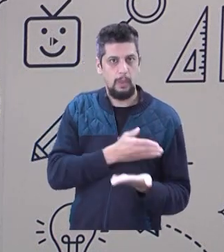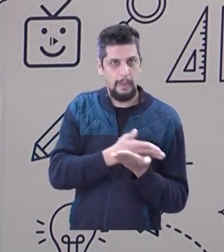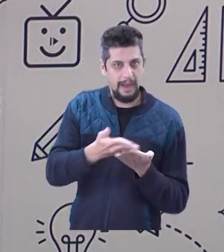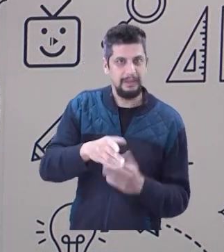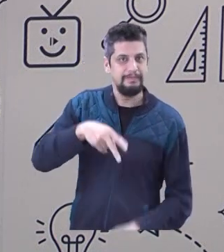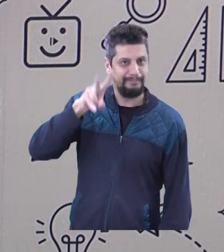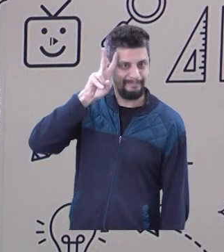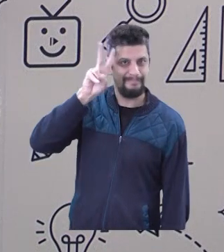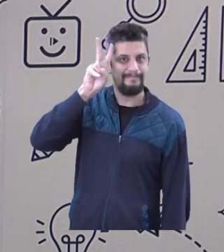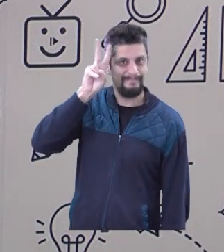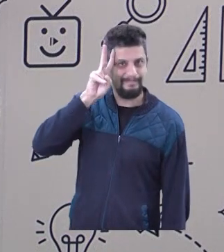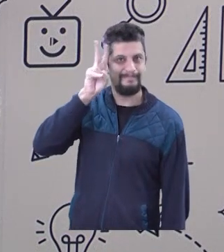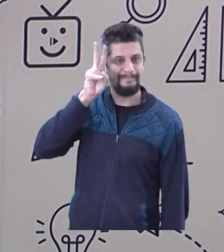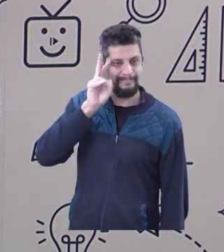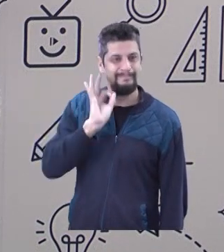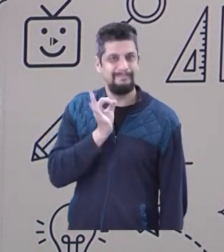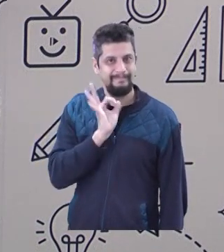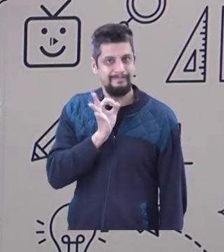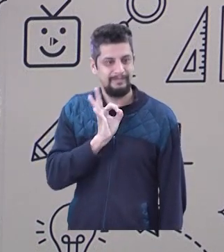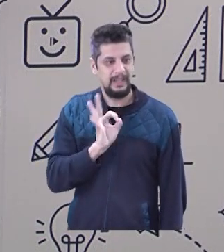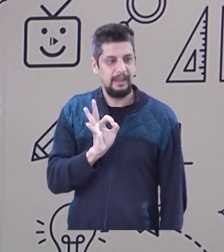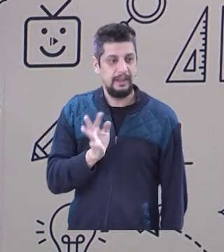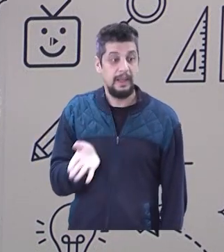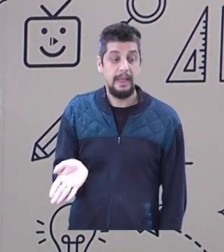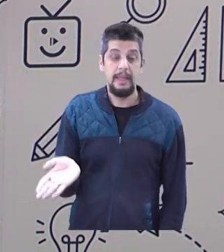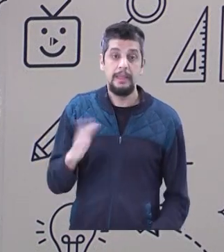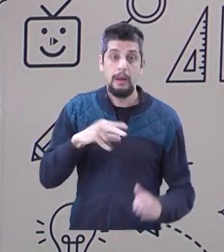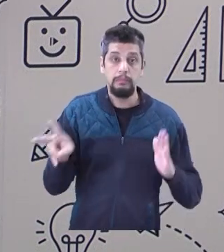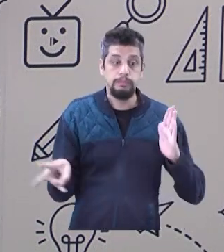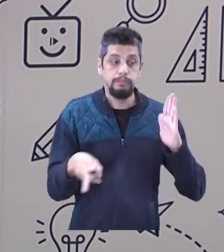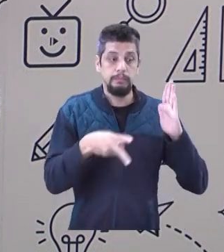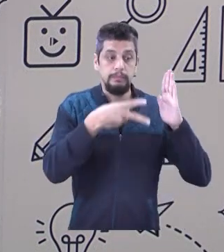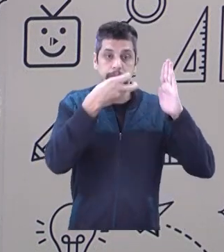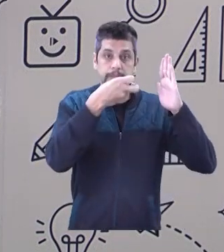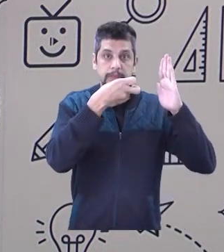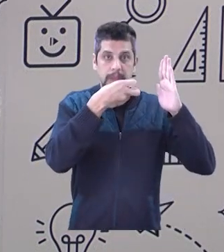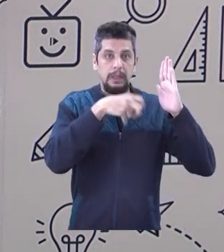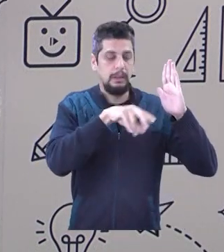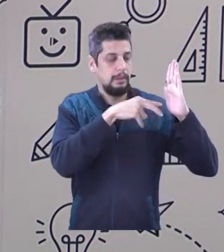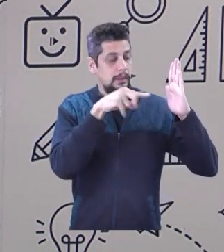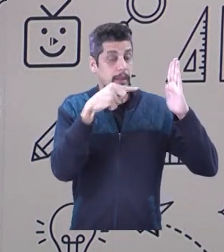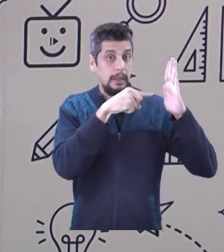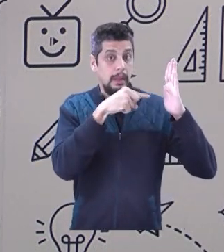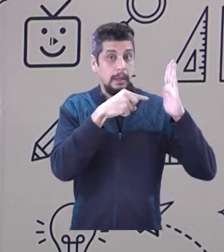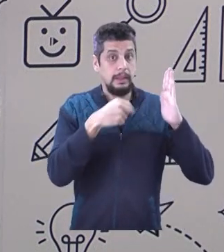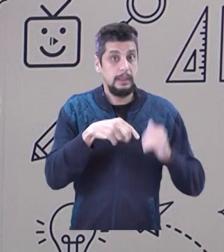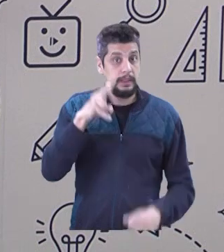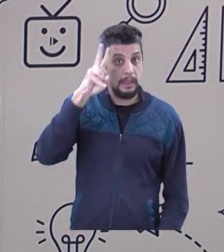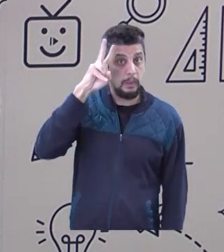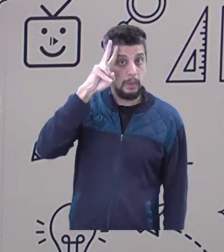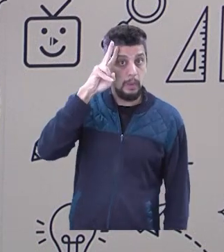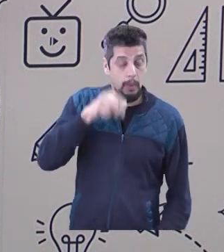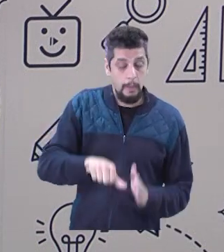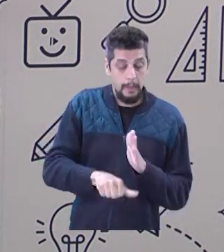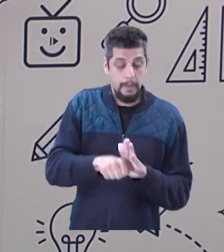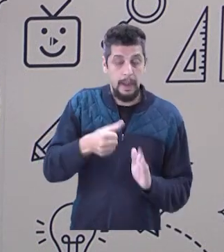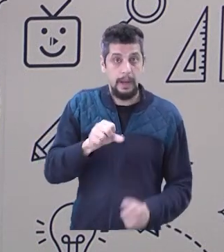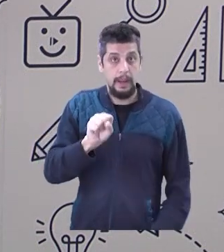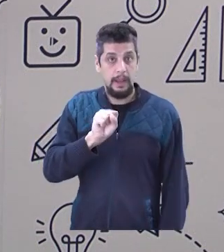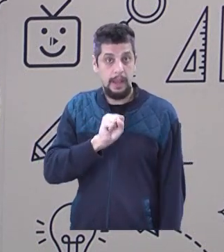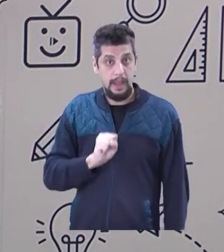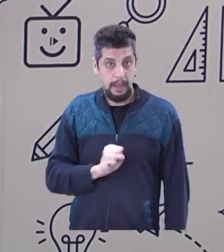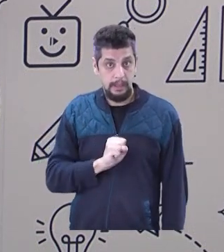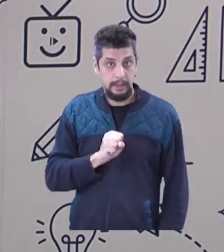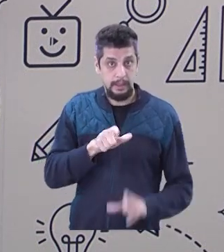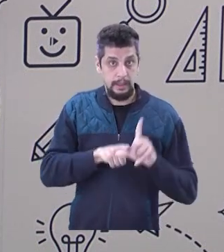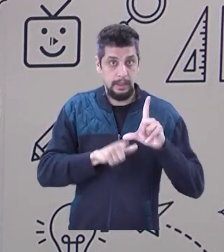segunda-feira? Isso mesmo. Então, vamos lá. Presta aqui, professora. Então, na segunda-feira, o primeiro